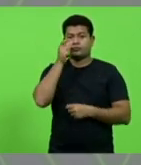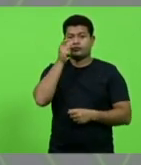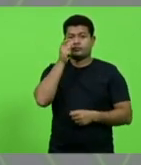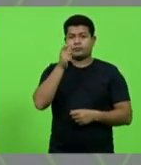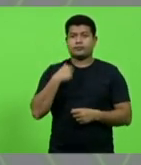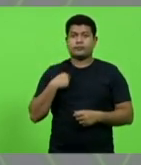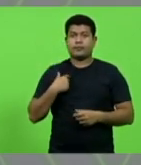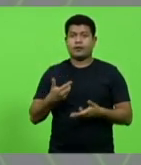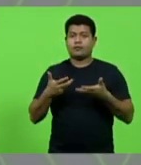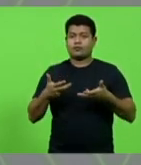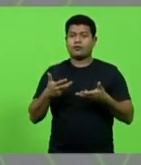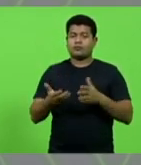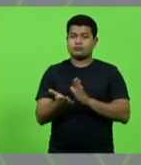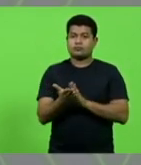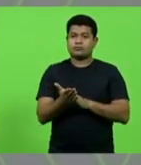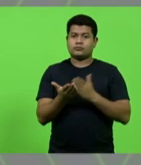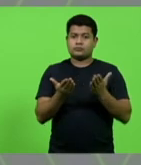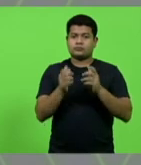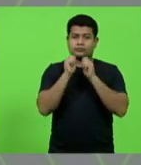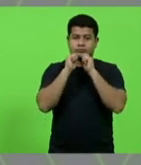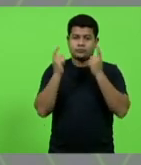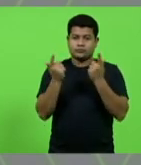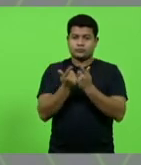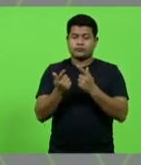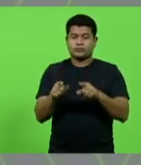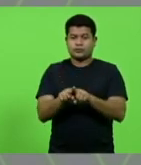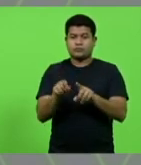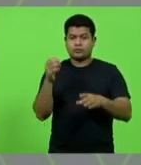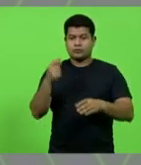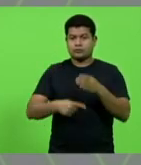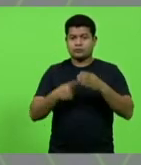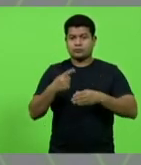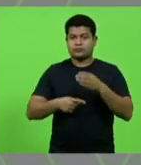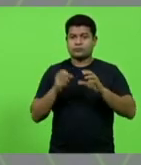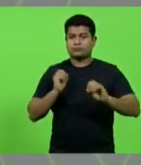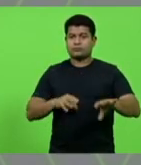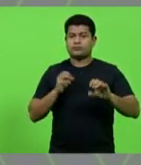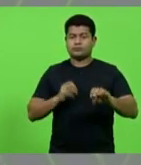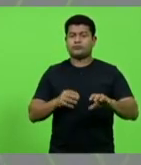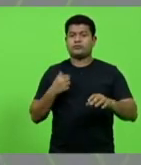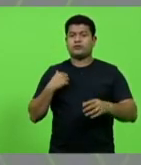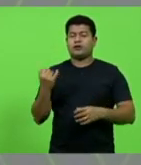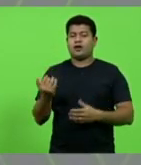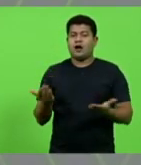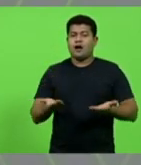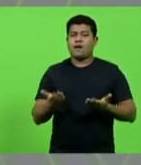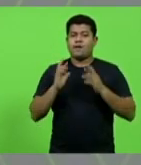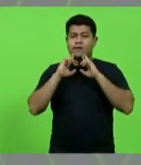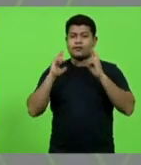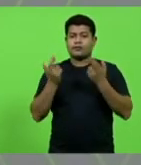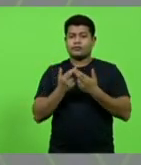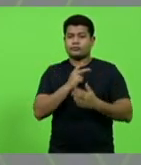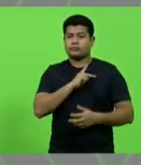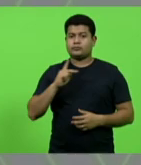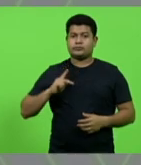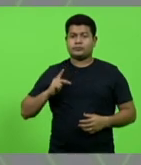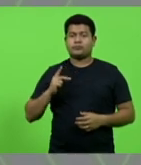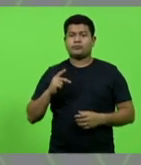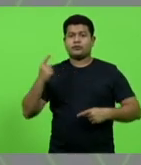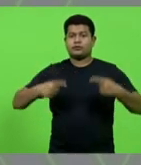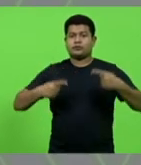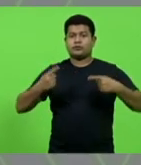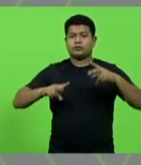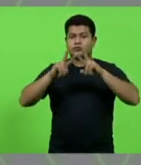de parabenizar a Assembleia, né, e a Comissão de Educação pela realização dessa importante audiência pública para discutir um tema de inegável